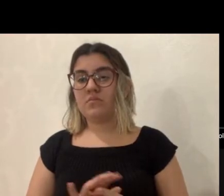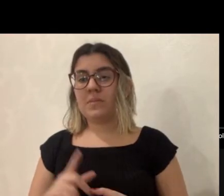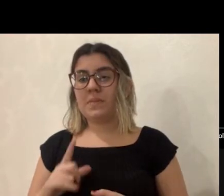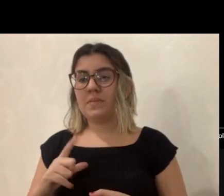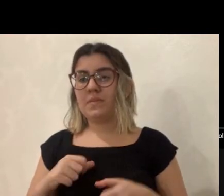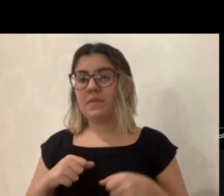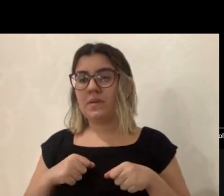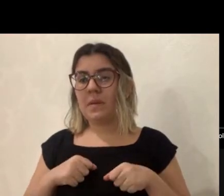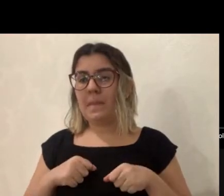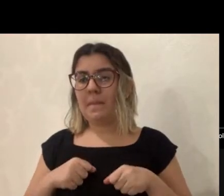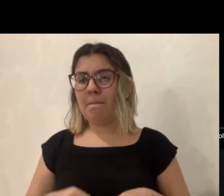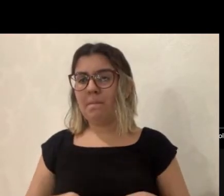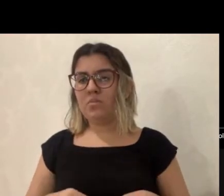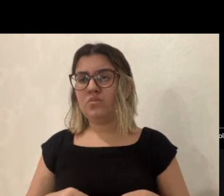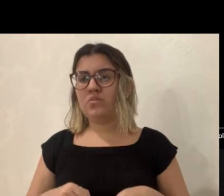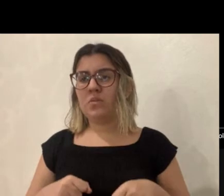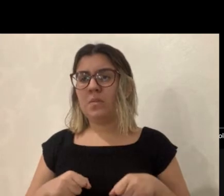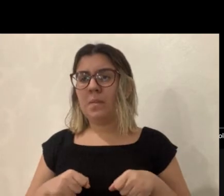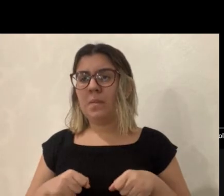puxam,